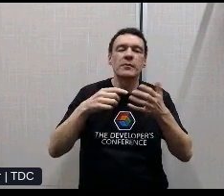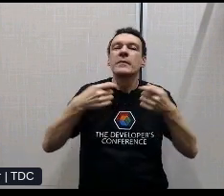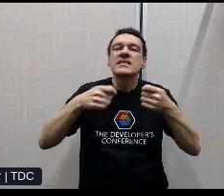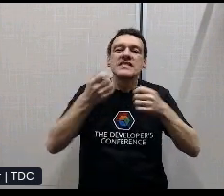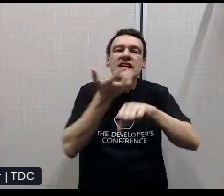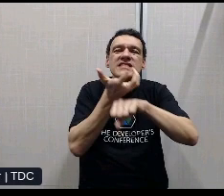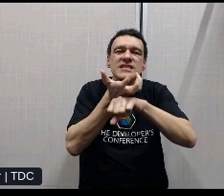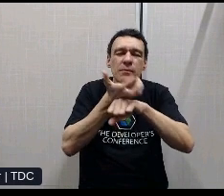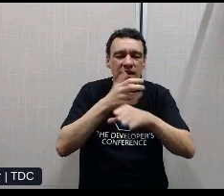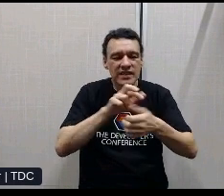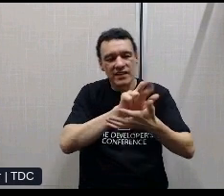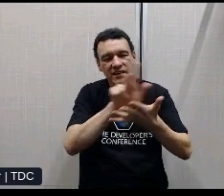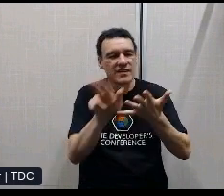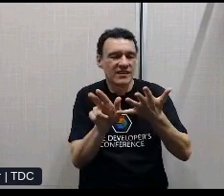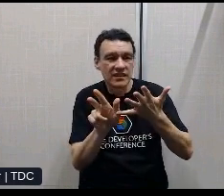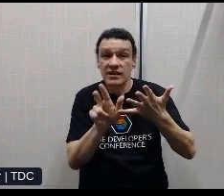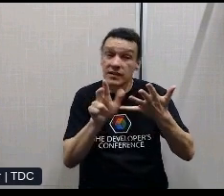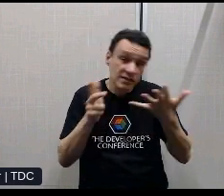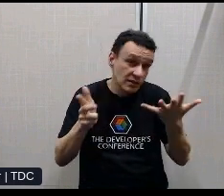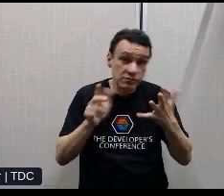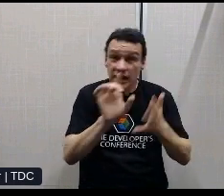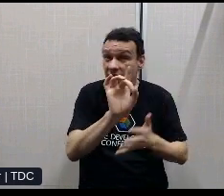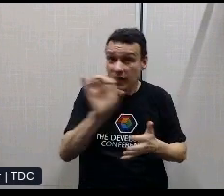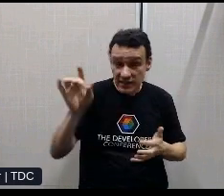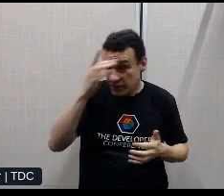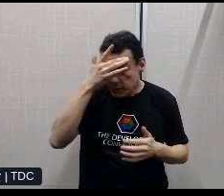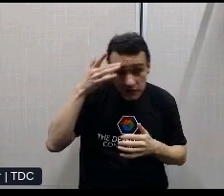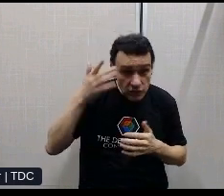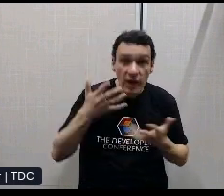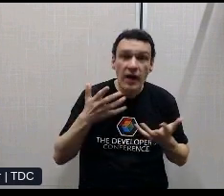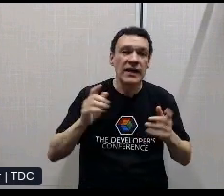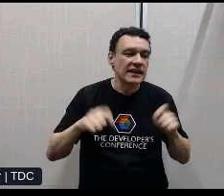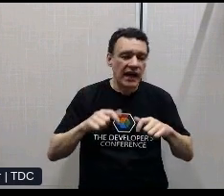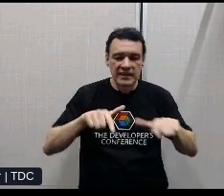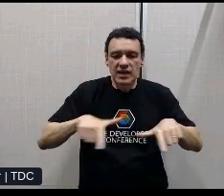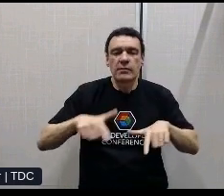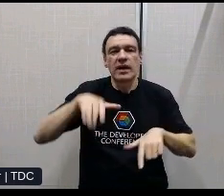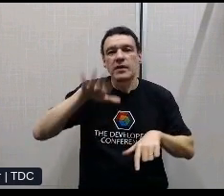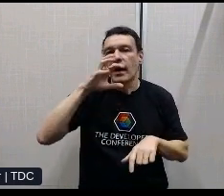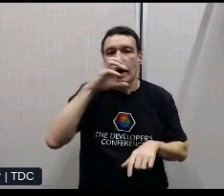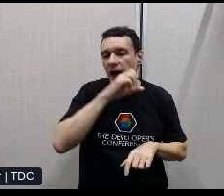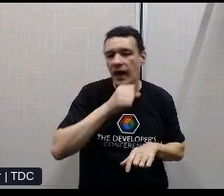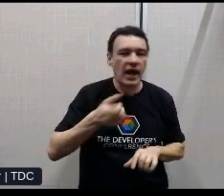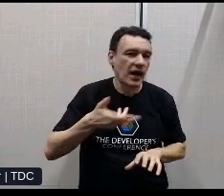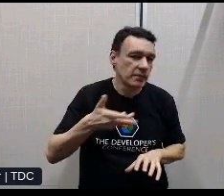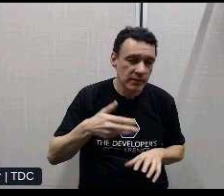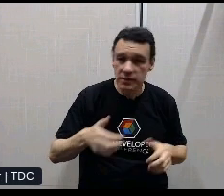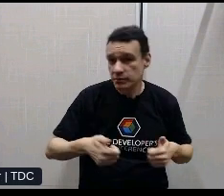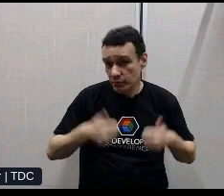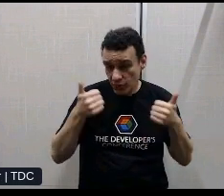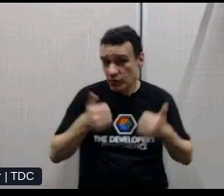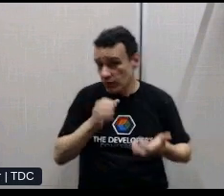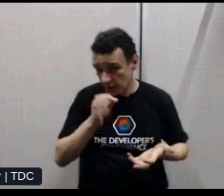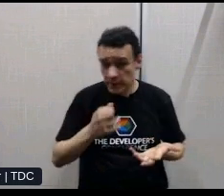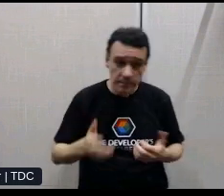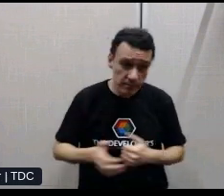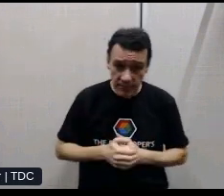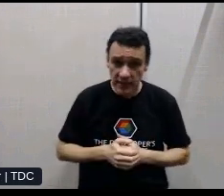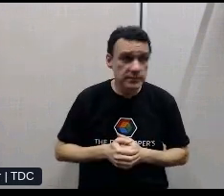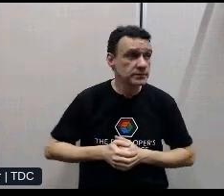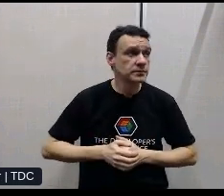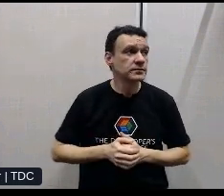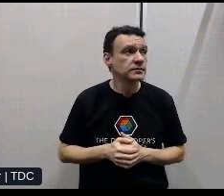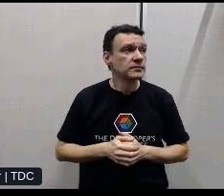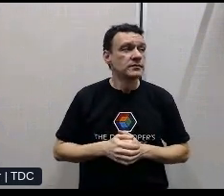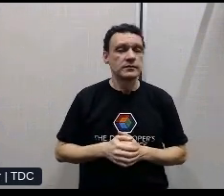aumento de produtividade das pessoas, como utilização de serviços em dispositivos móveis. E uma das abordagens é a telemedicina. Mas